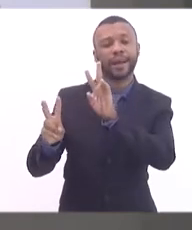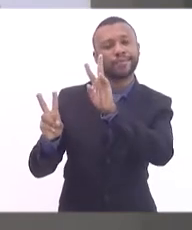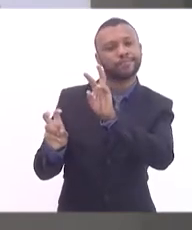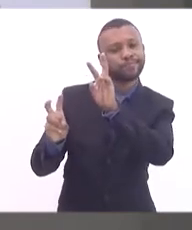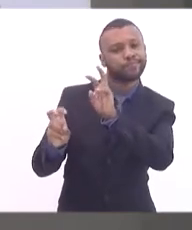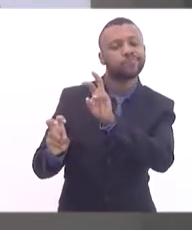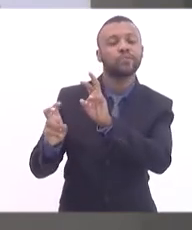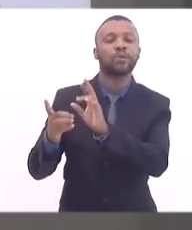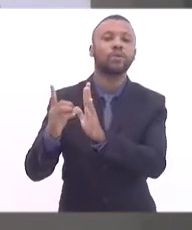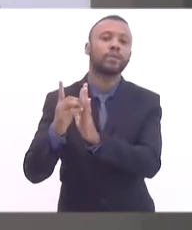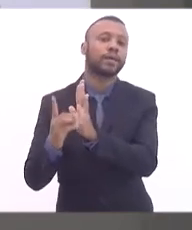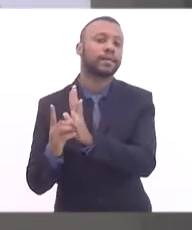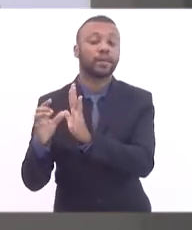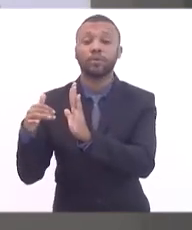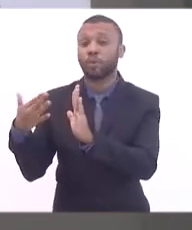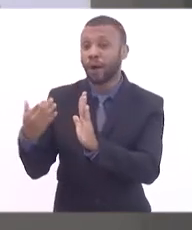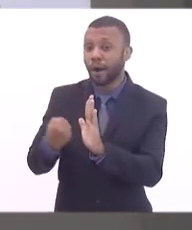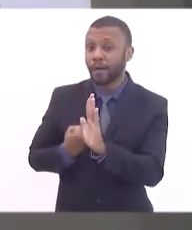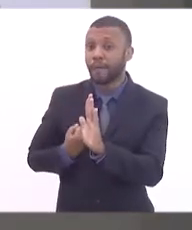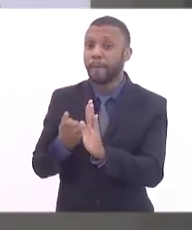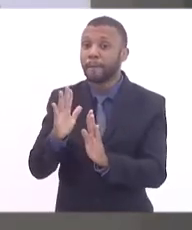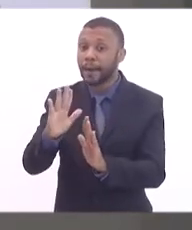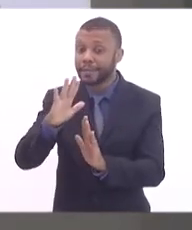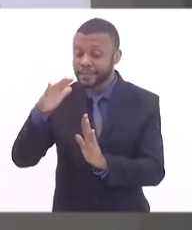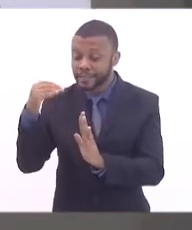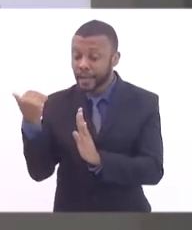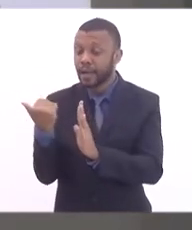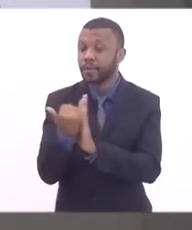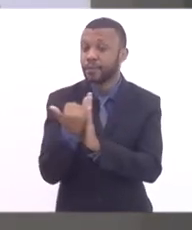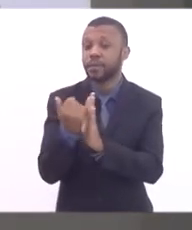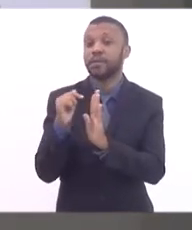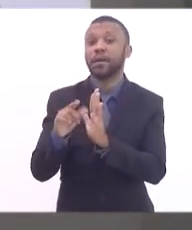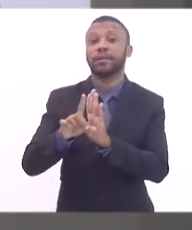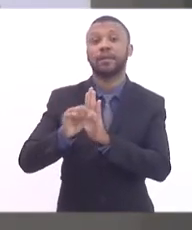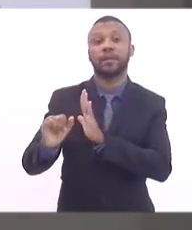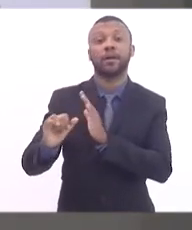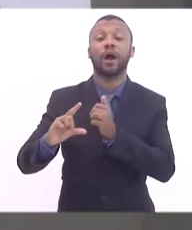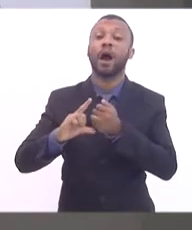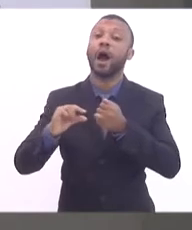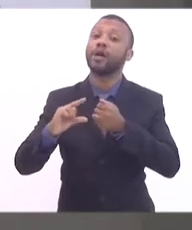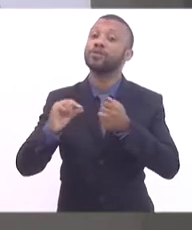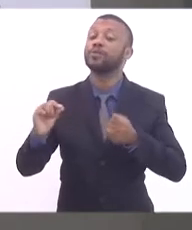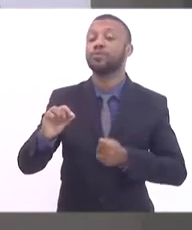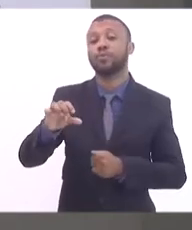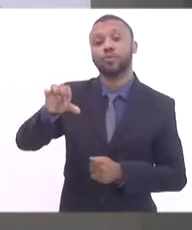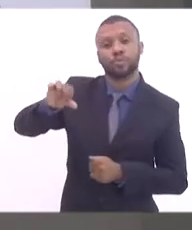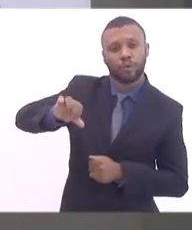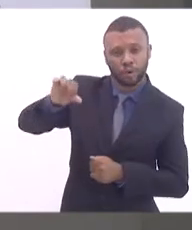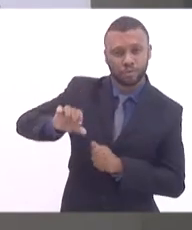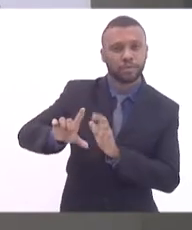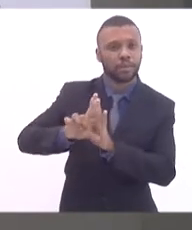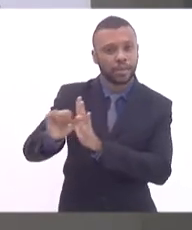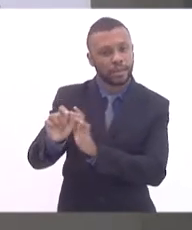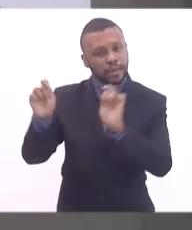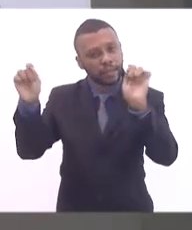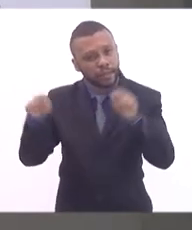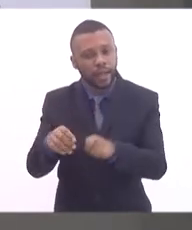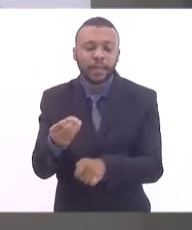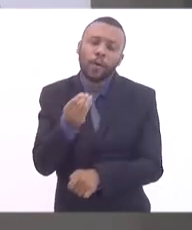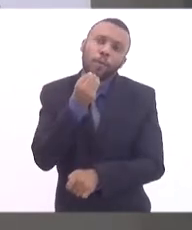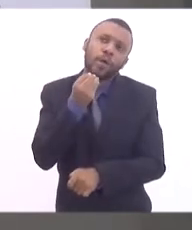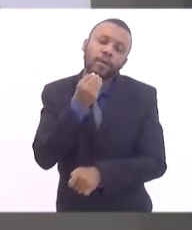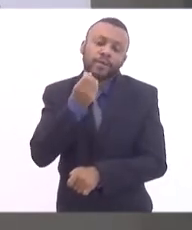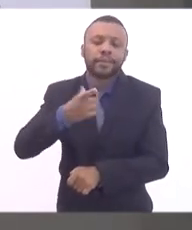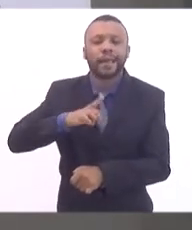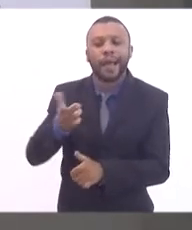Decreto mas ele tá baseado nesta lei o artigo nono dessa lei da possibilidade de você conceder o diferimento